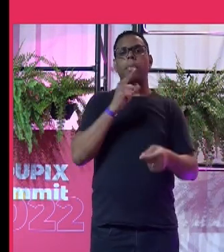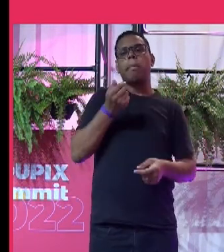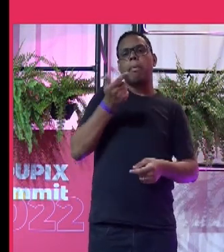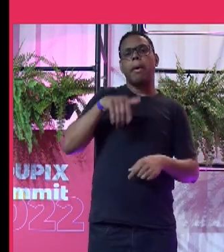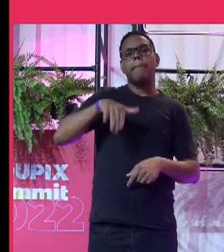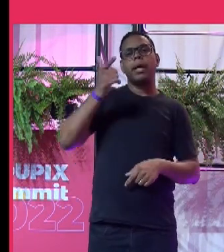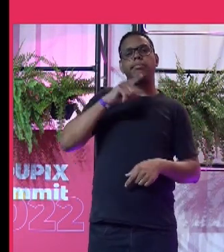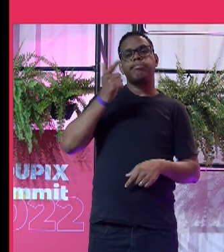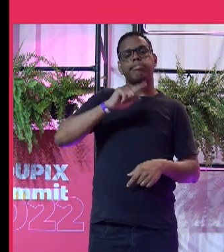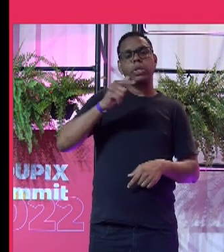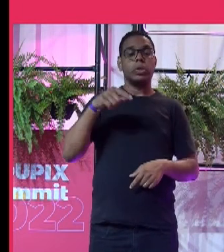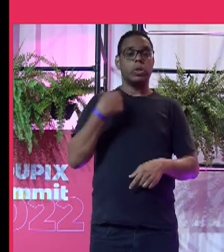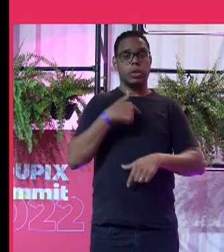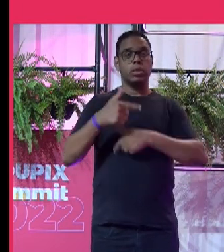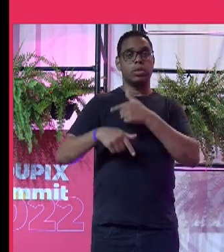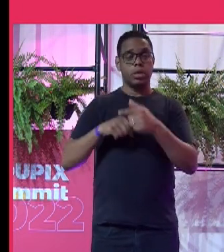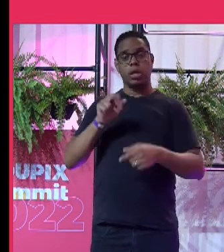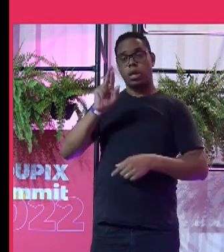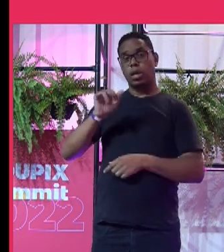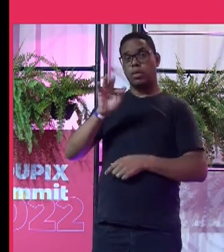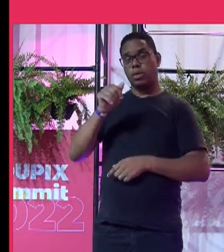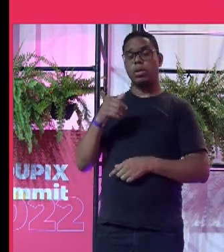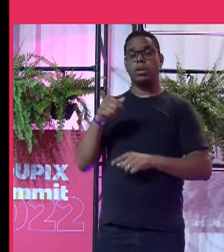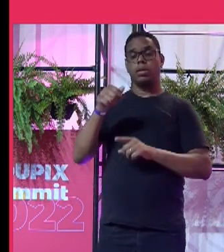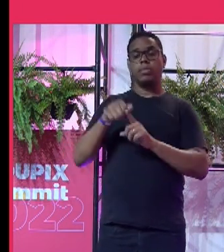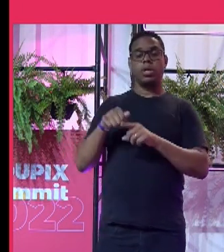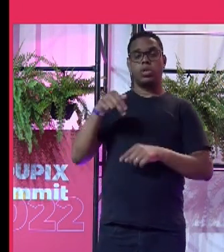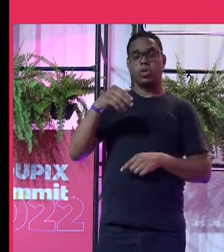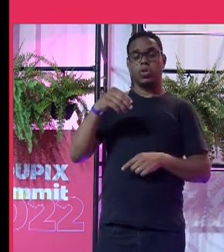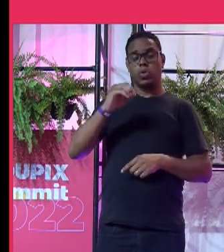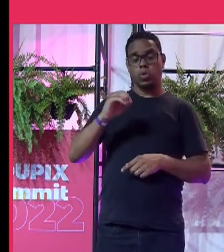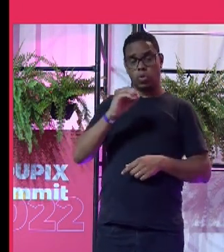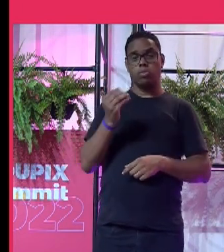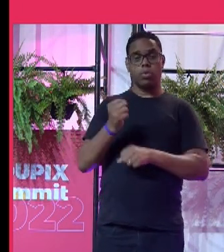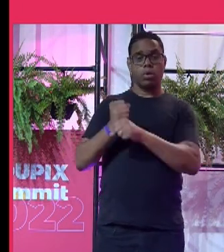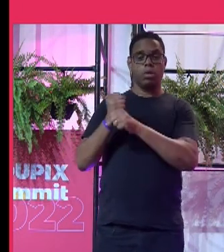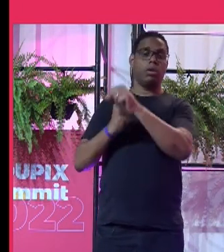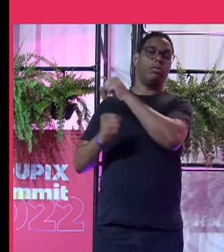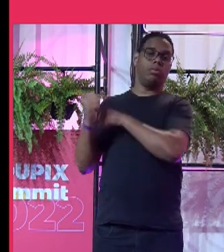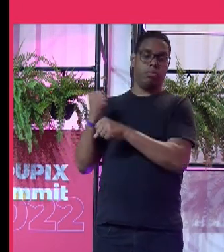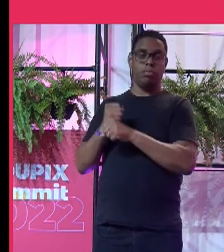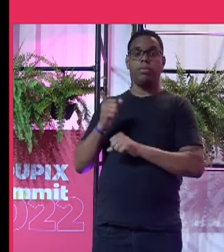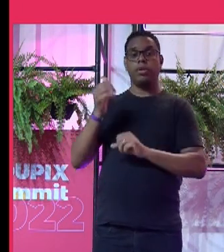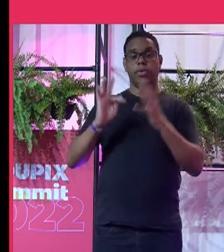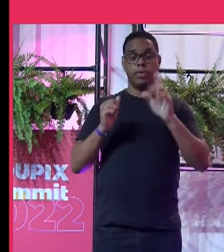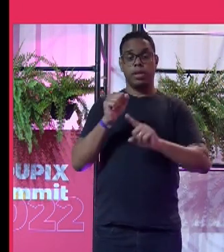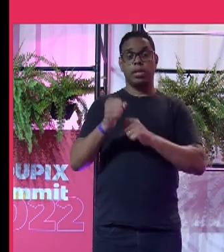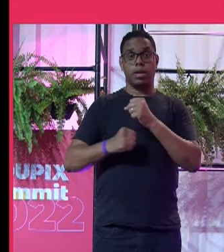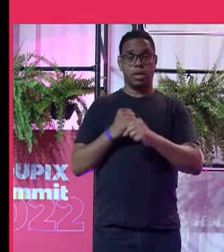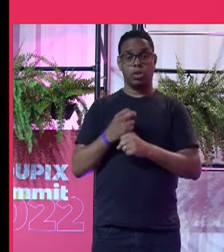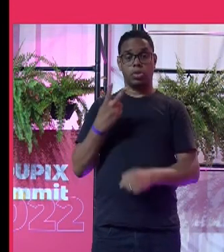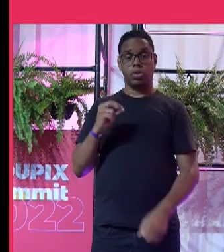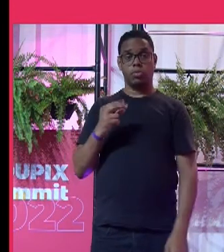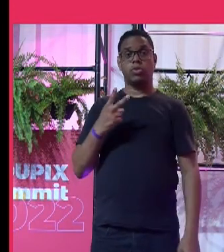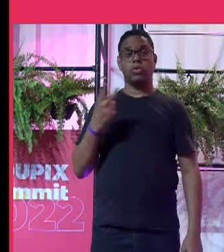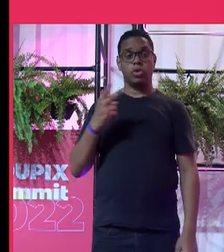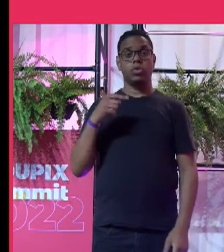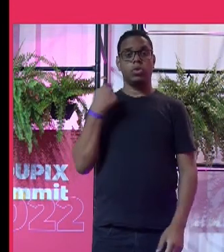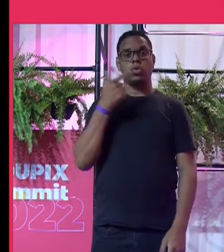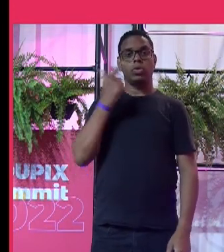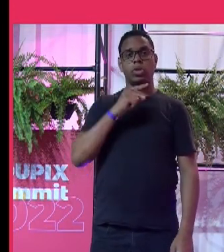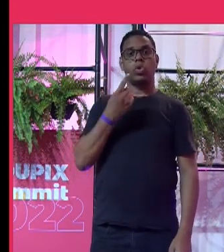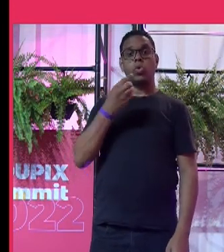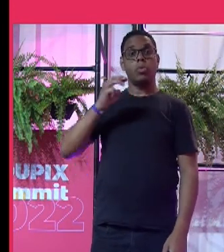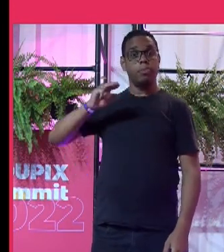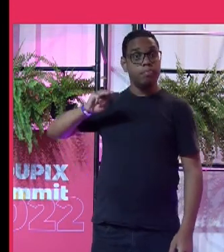monetização. A gente começou a trabalhar com o Rafa em outubro do ano passado, e em fevereiro desse ano a gente atingiu 1 milhão de